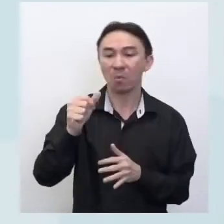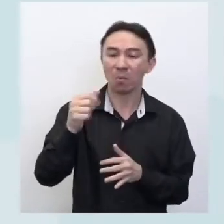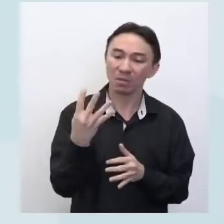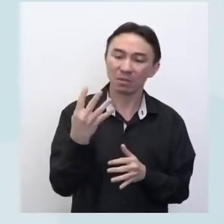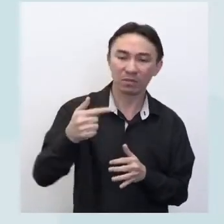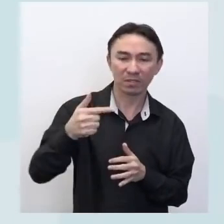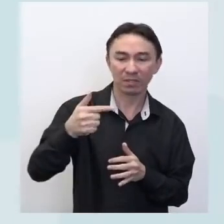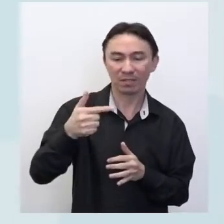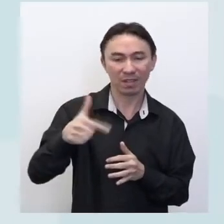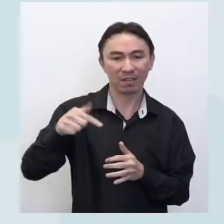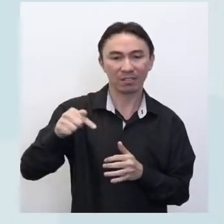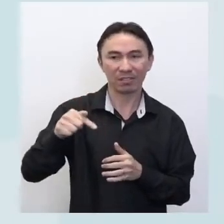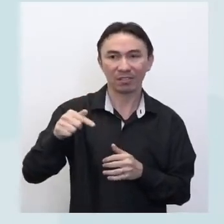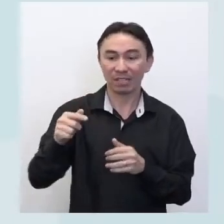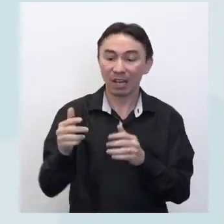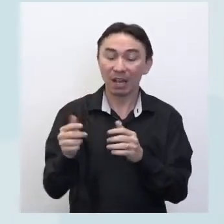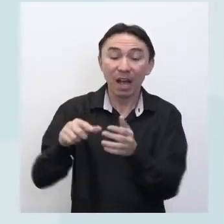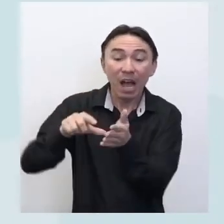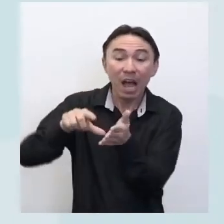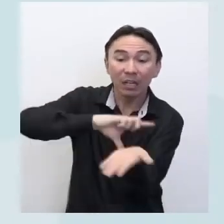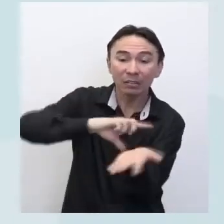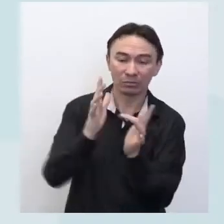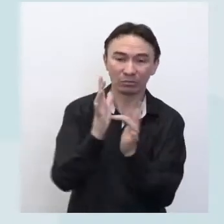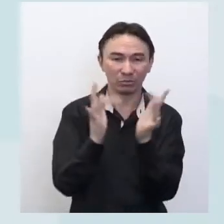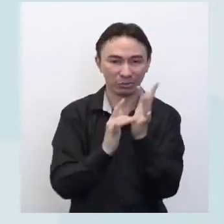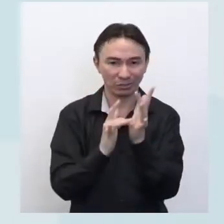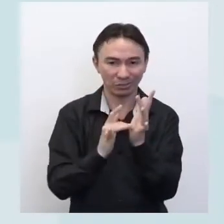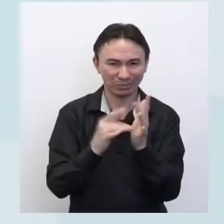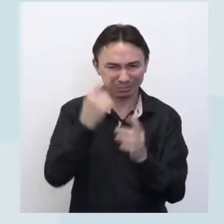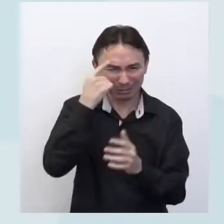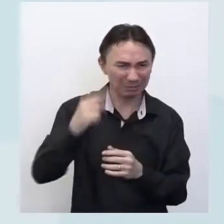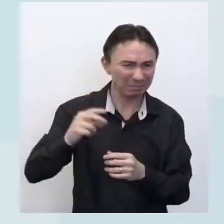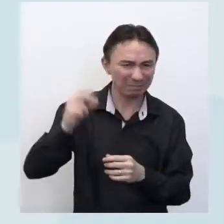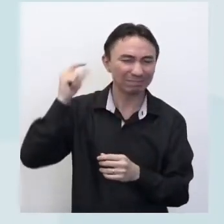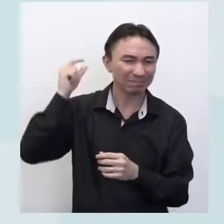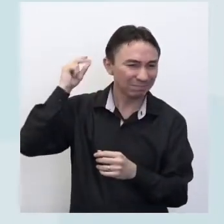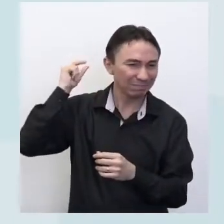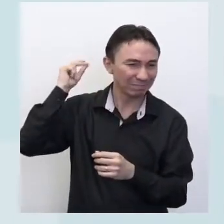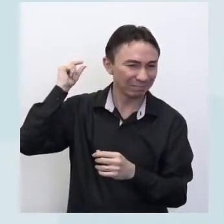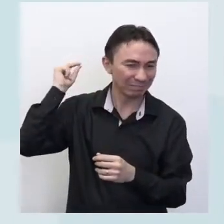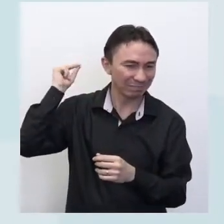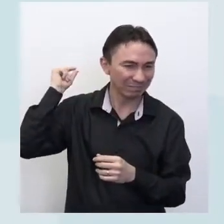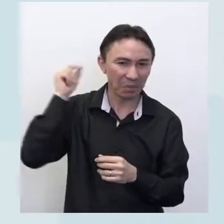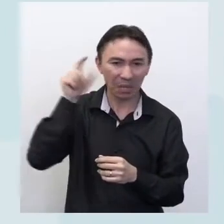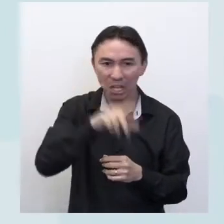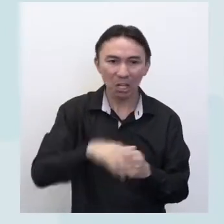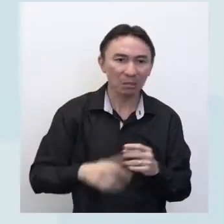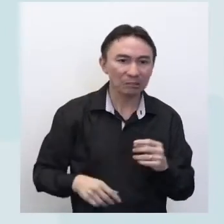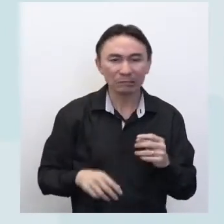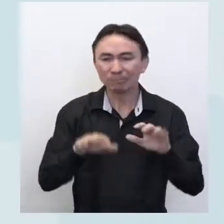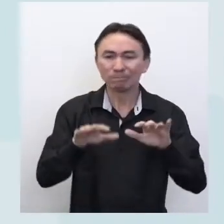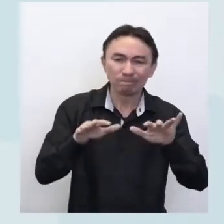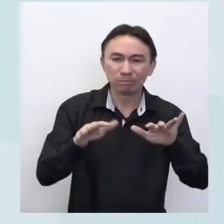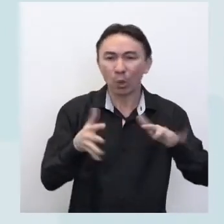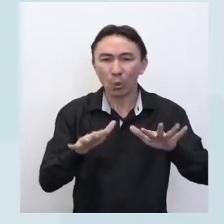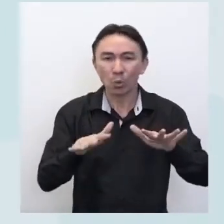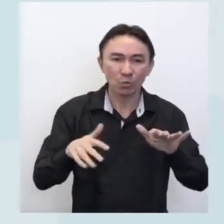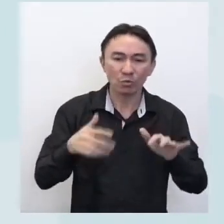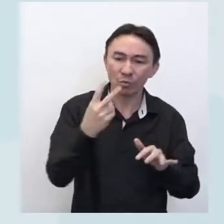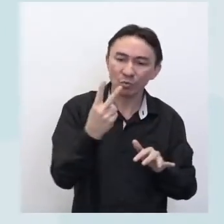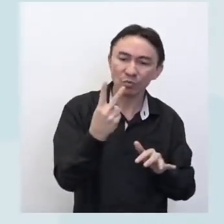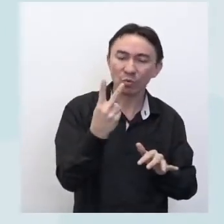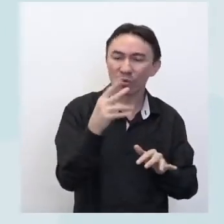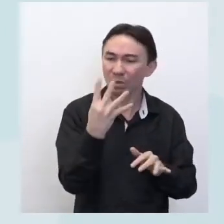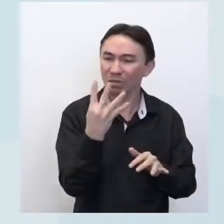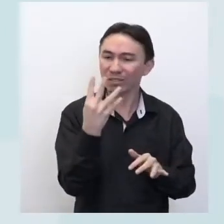gente está falando lá de 400 e pouquinho antes de Cristo, quer dizer, a gente não tinha, digamos assim, métodos